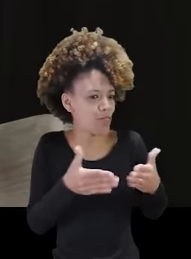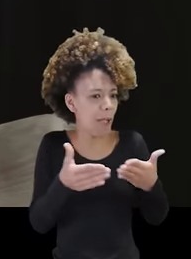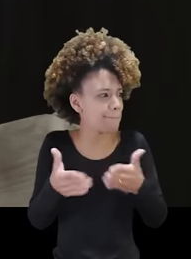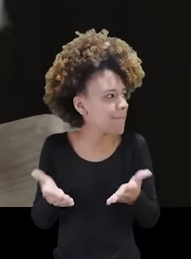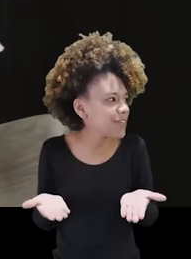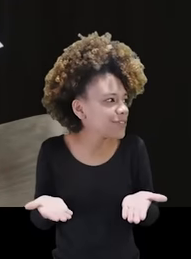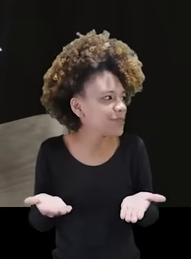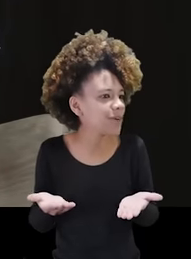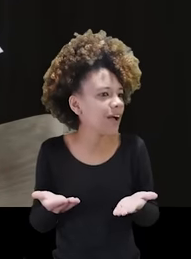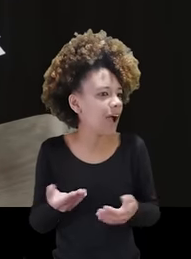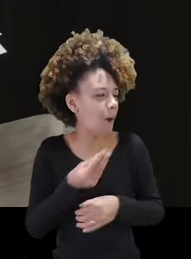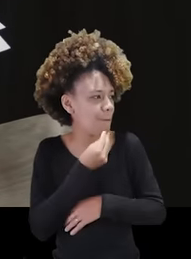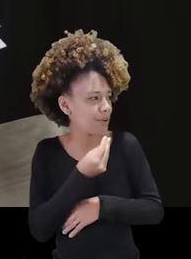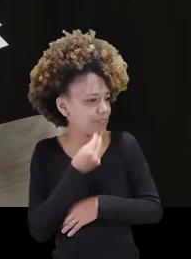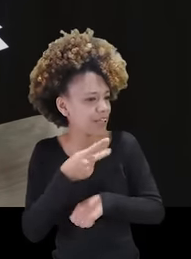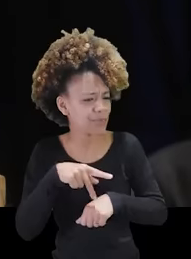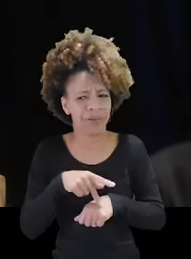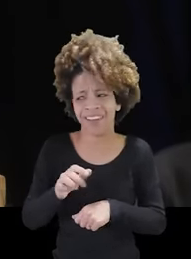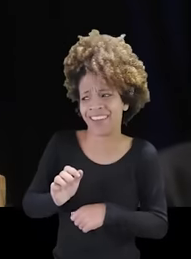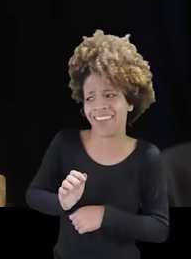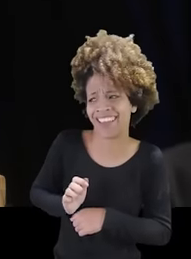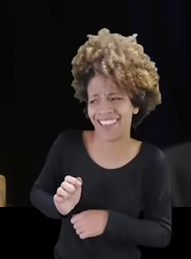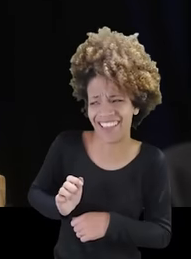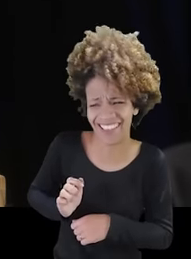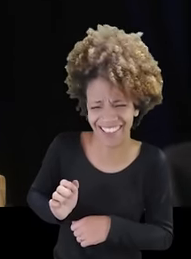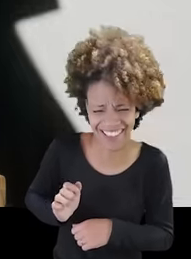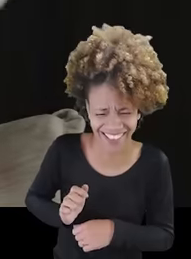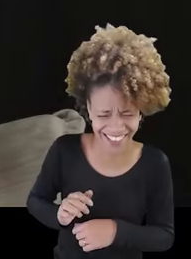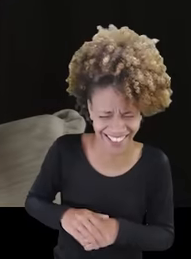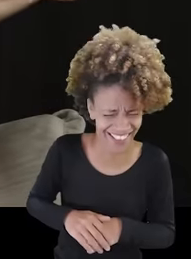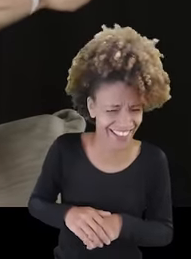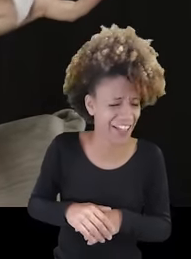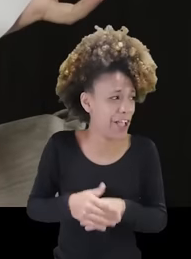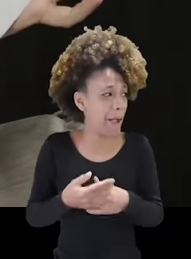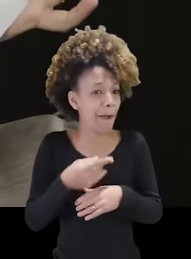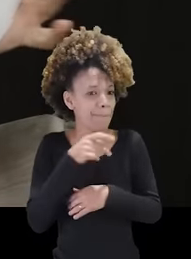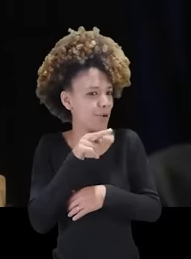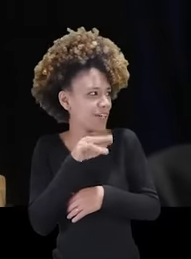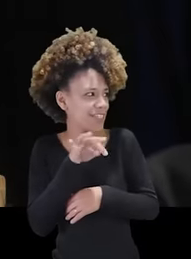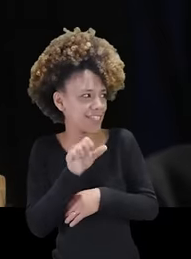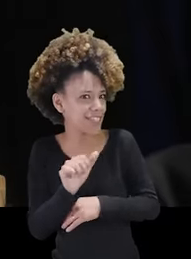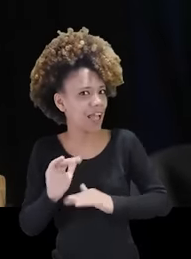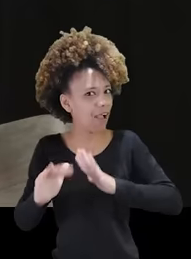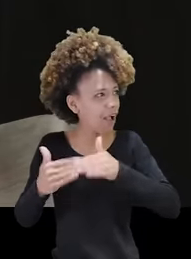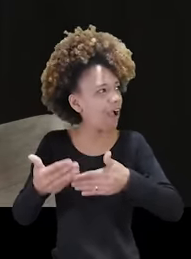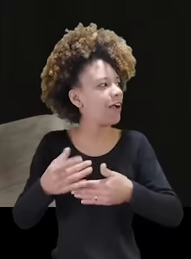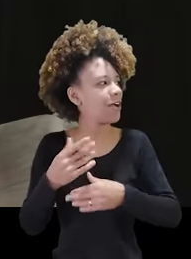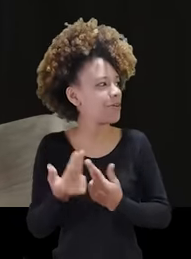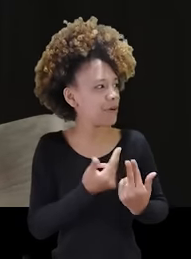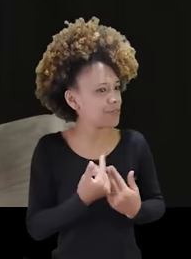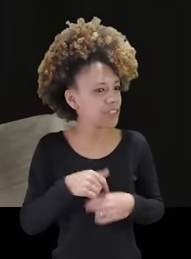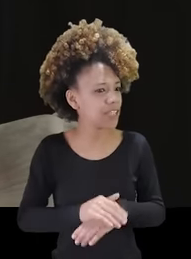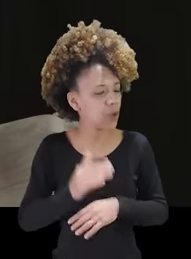abrindo as minhas portas por um país para o país que é Progressista igual nós e quando a